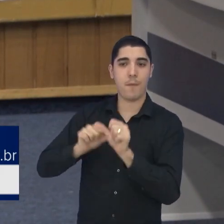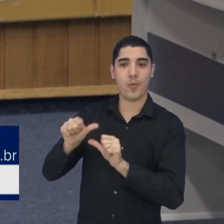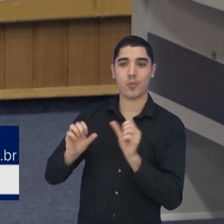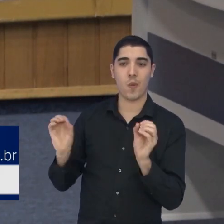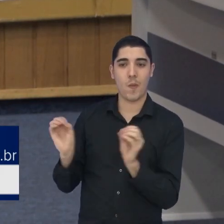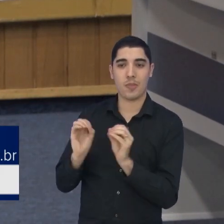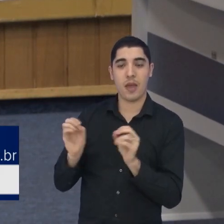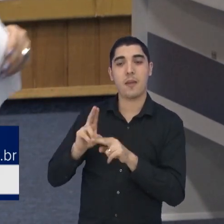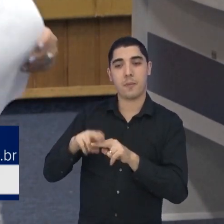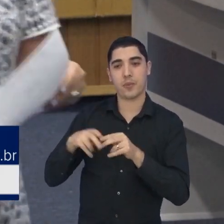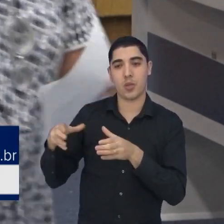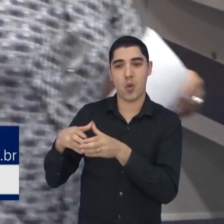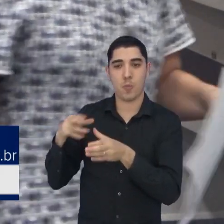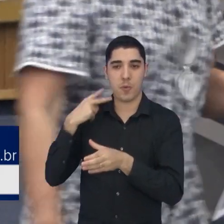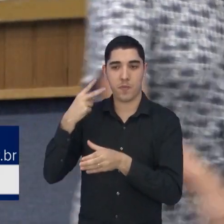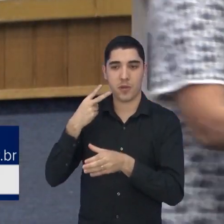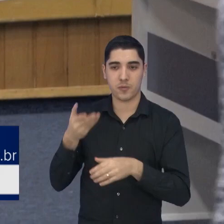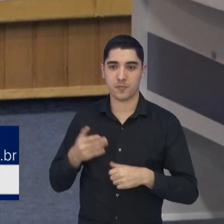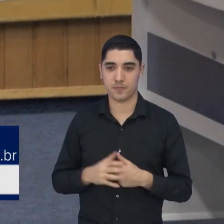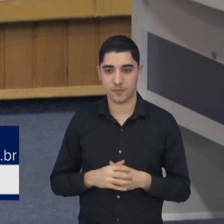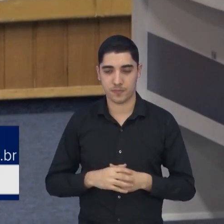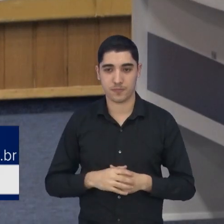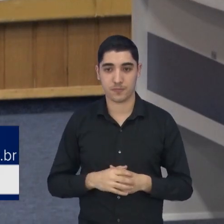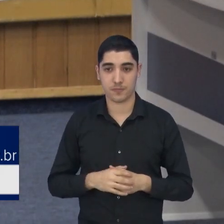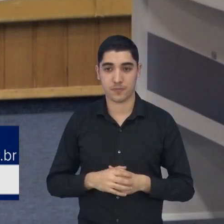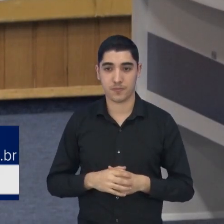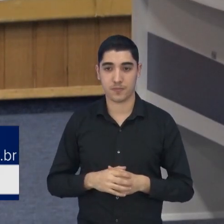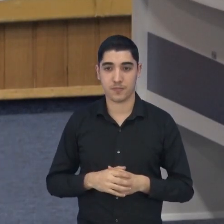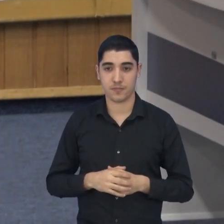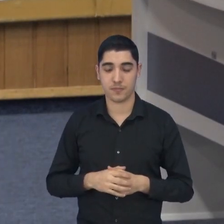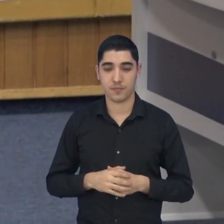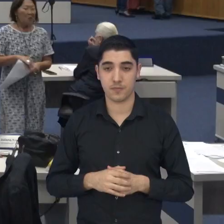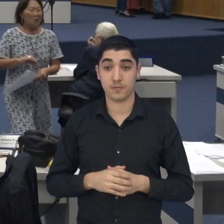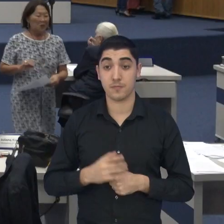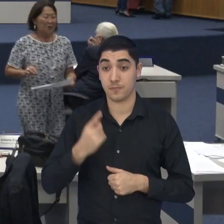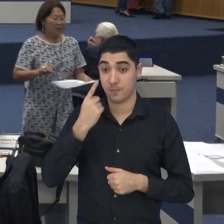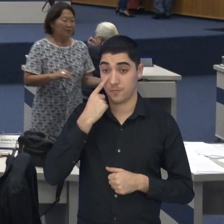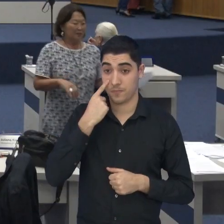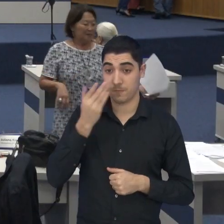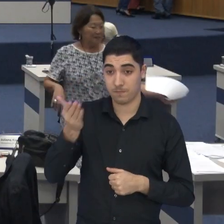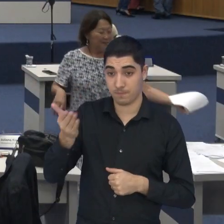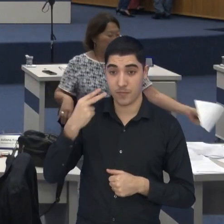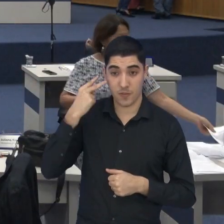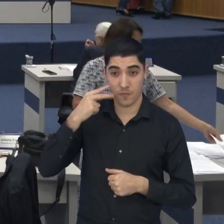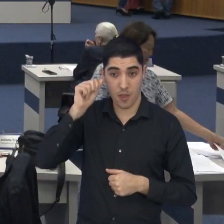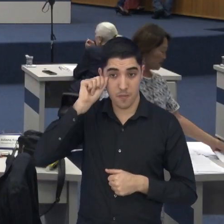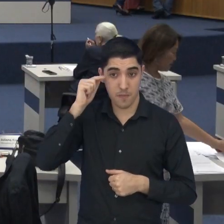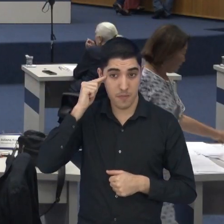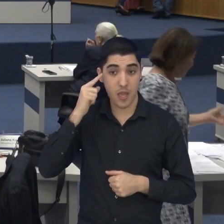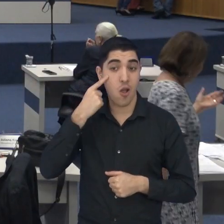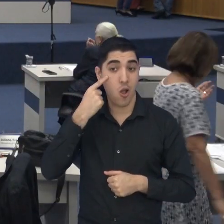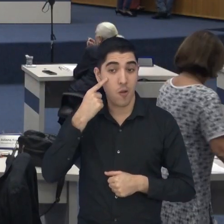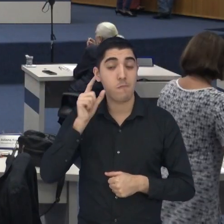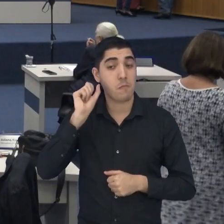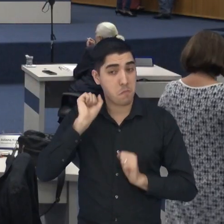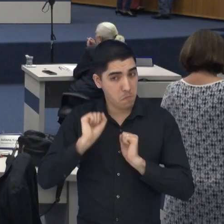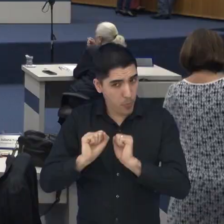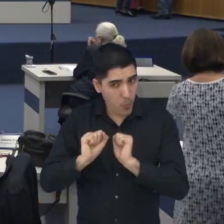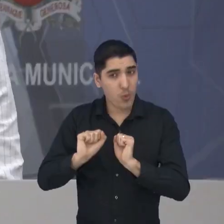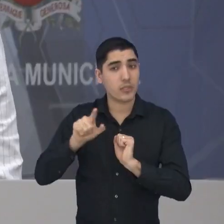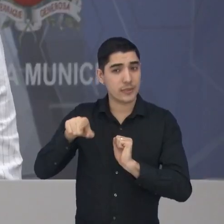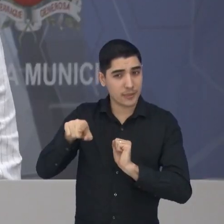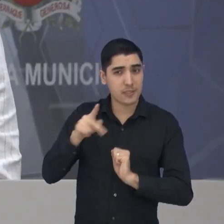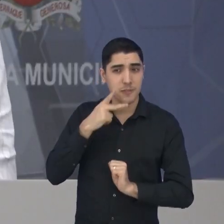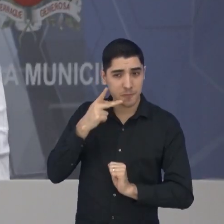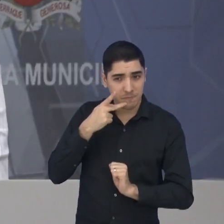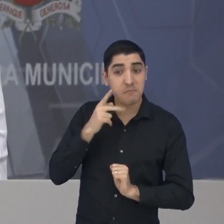por conta do Conselho. Olha, vereadora, é bem possível que o governo, até por esses pontos levantados,